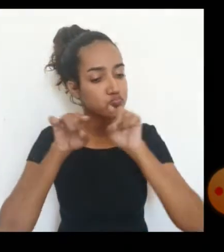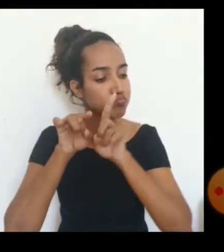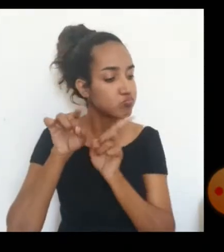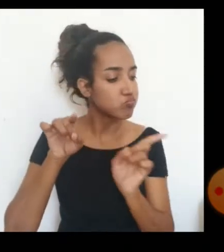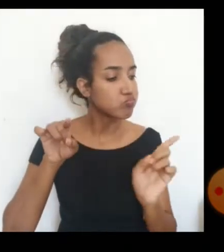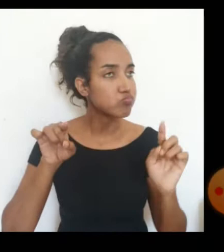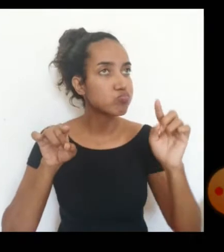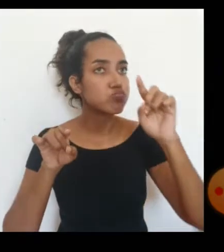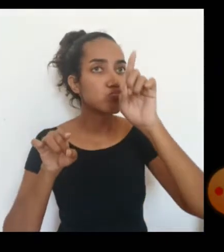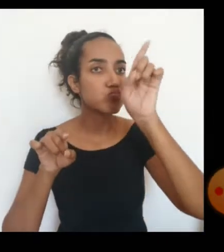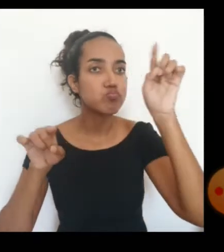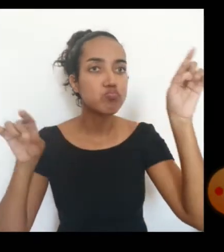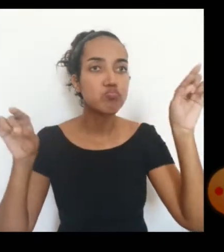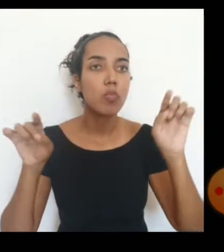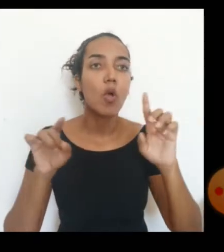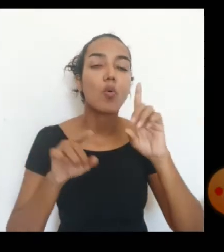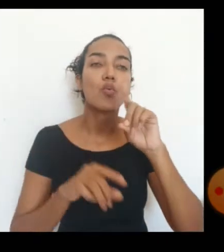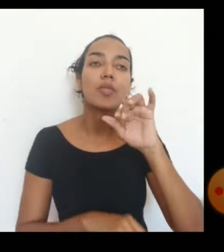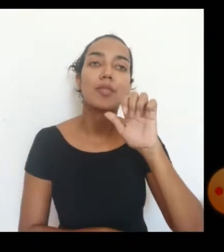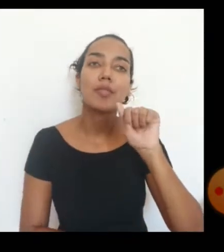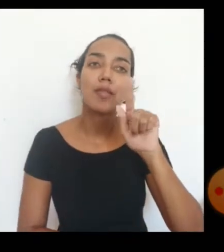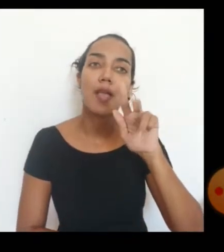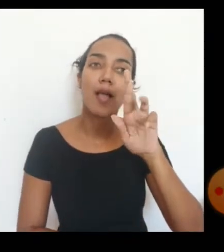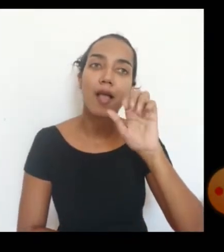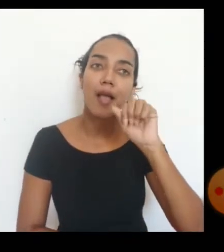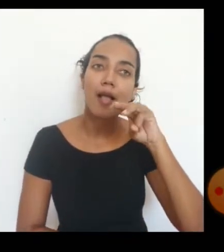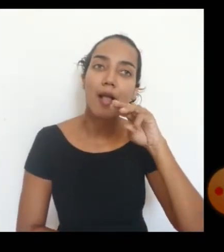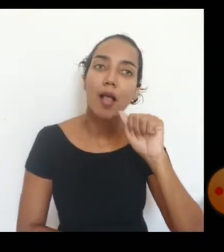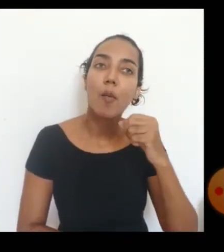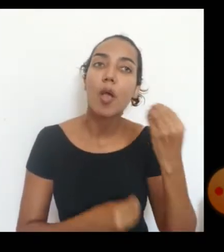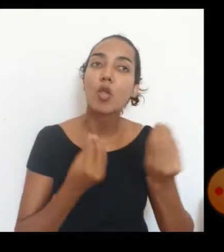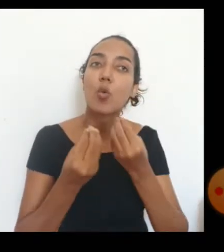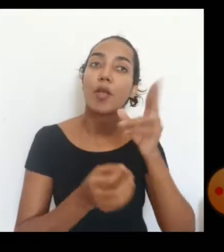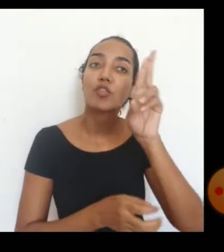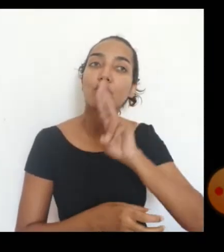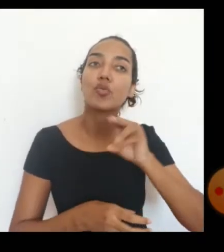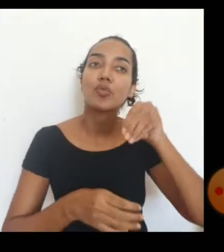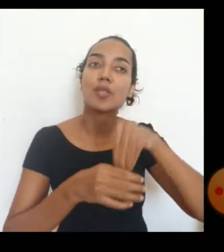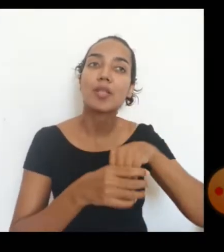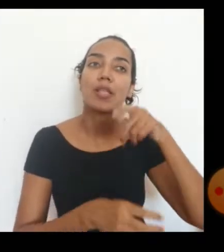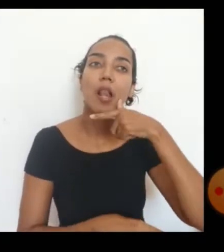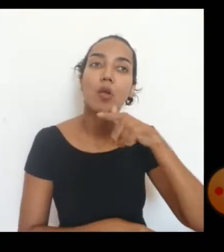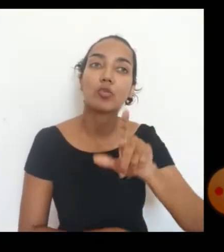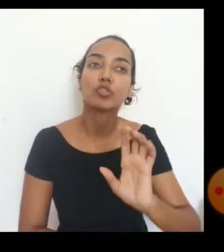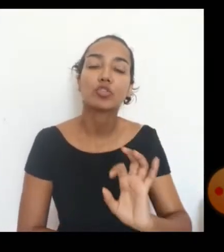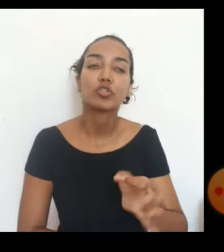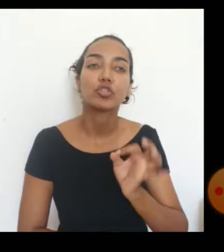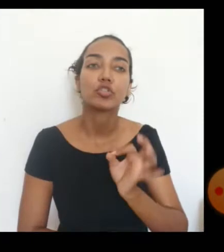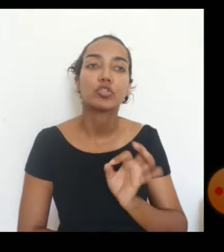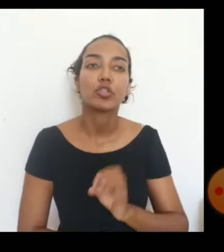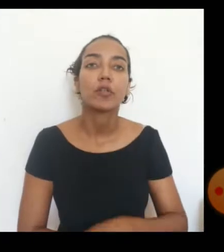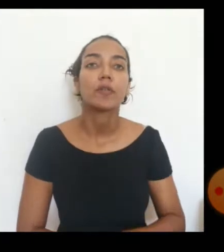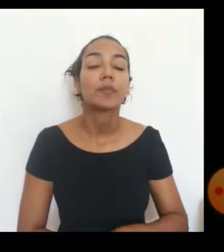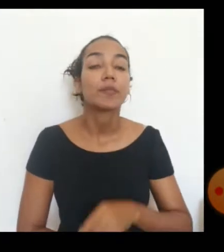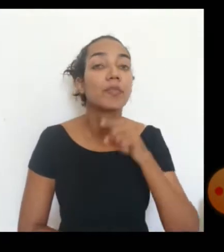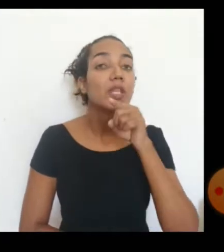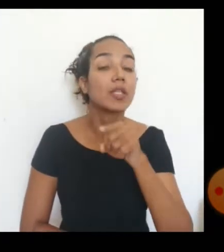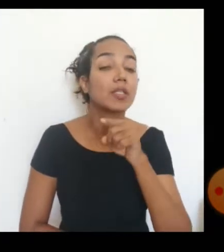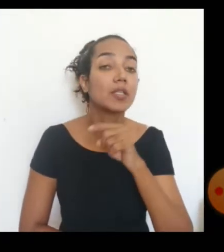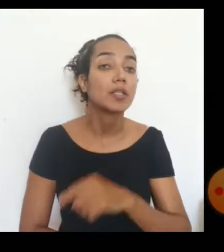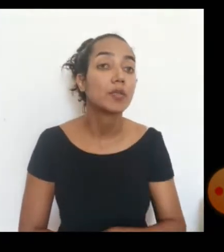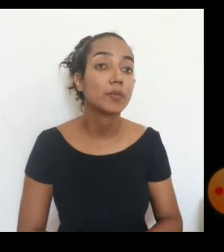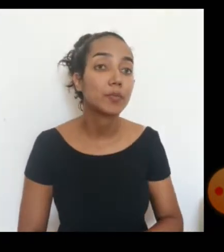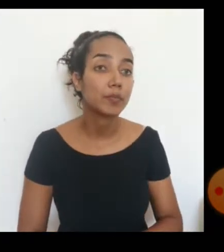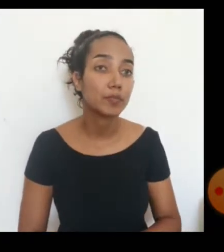gente implementa isso na linguagem Java. Bom, aqui foi só para ilustrar o que seria um diagrama de classes. É esperado que